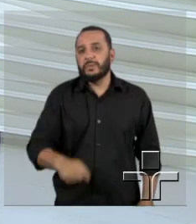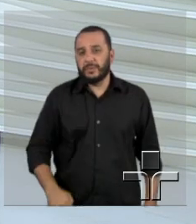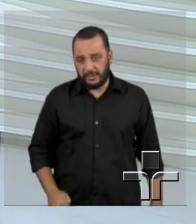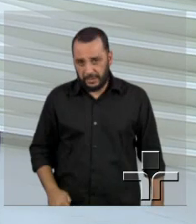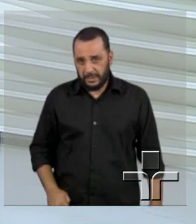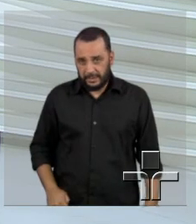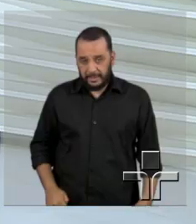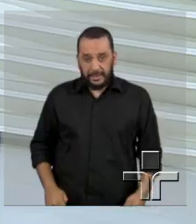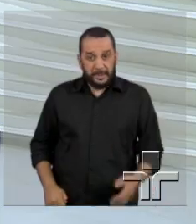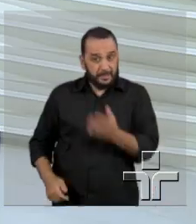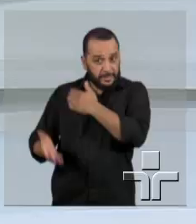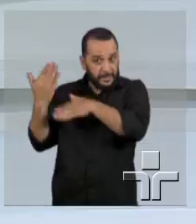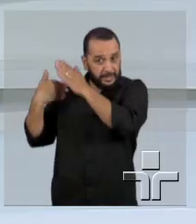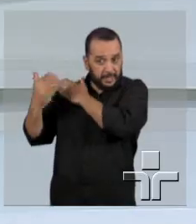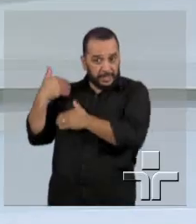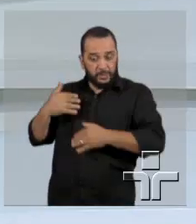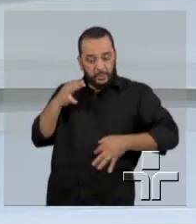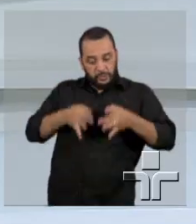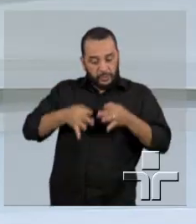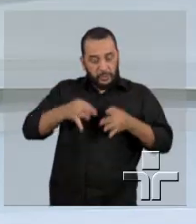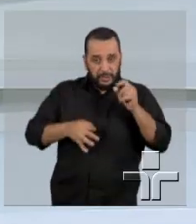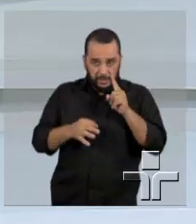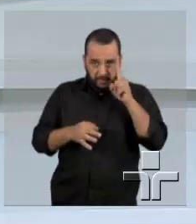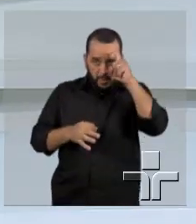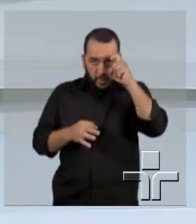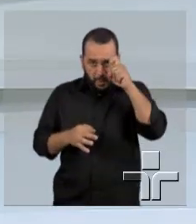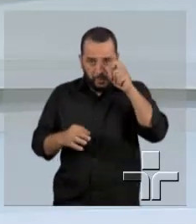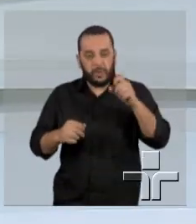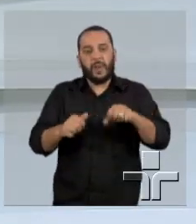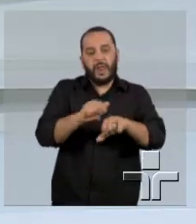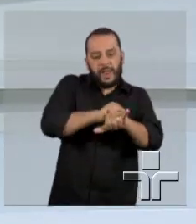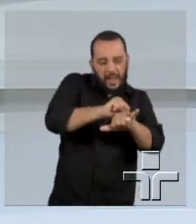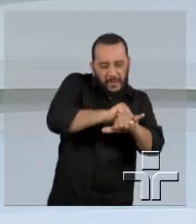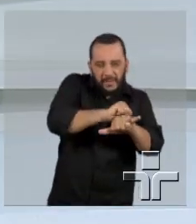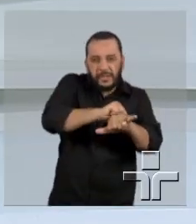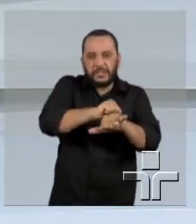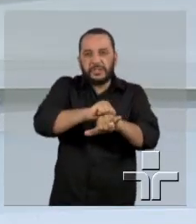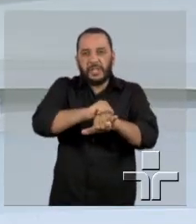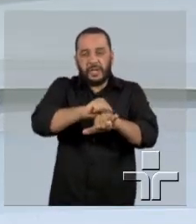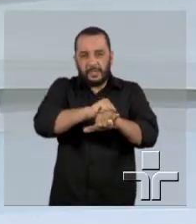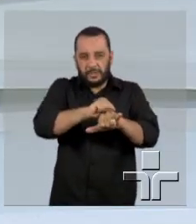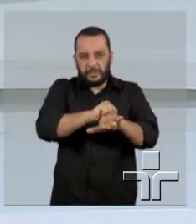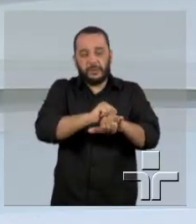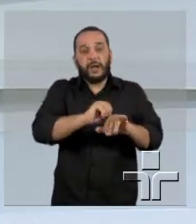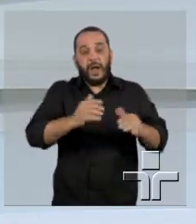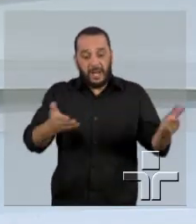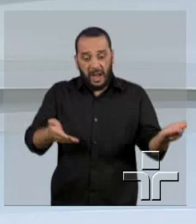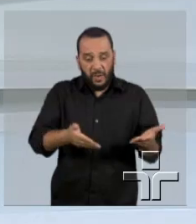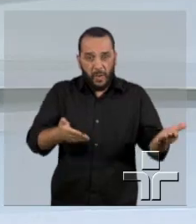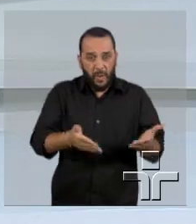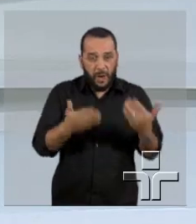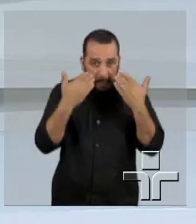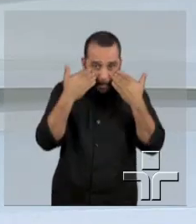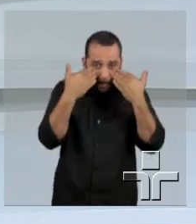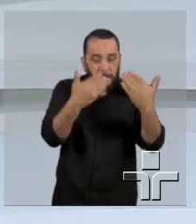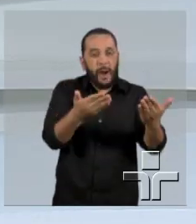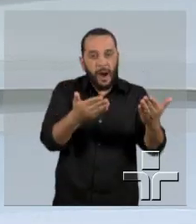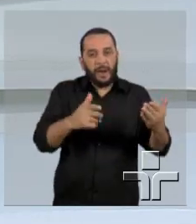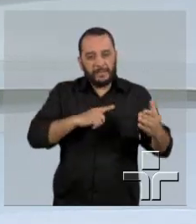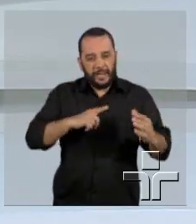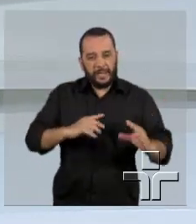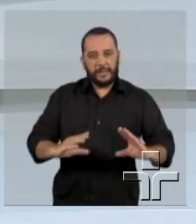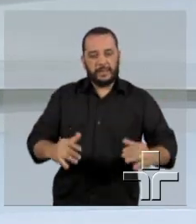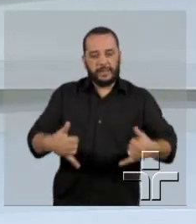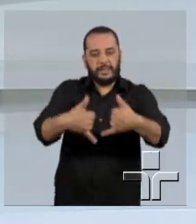na época, juiz Moro, na condução dos casos da Lava Jato, diante do que já foi revelado aí pelos diálogos que o site